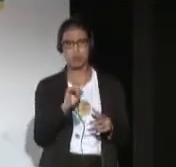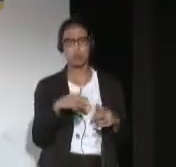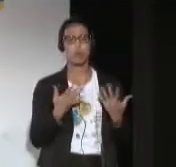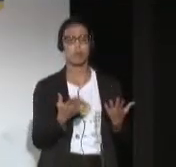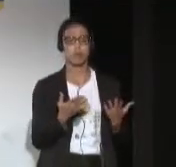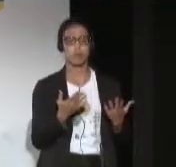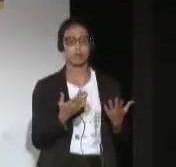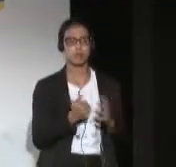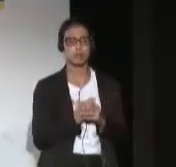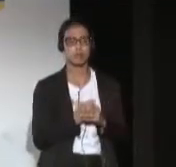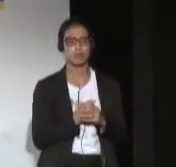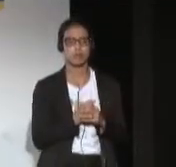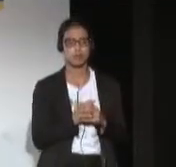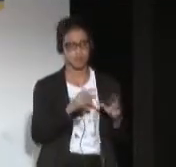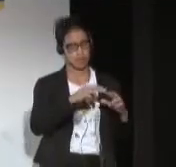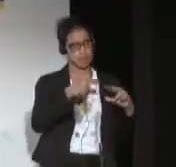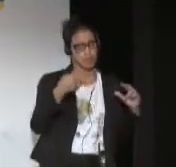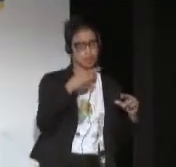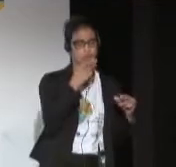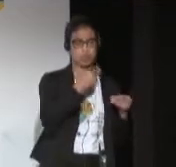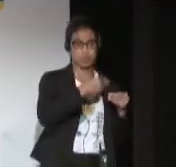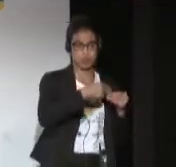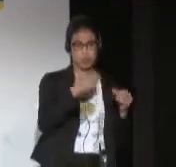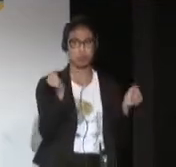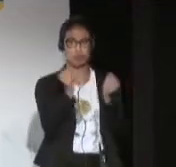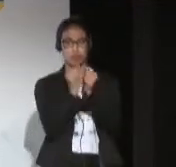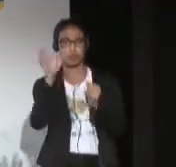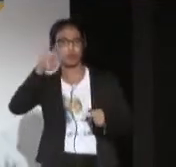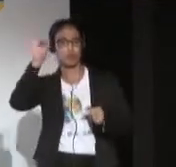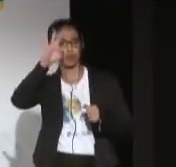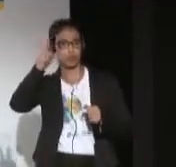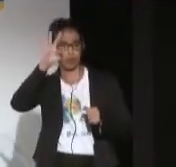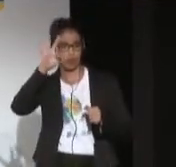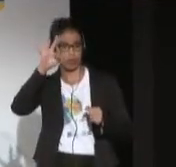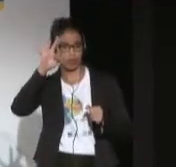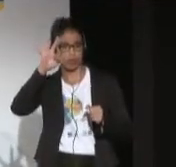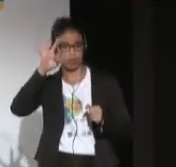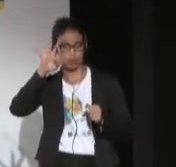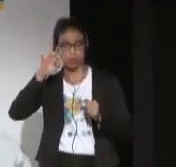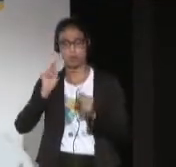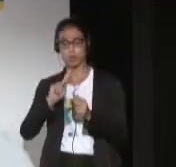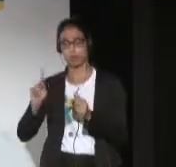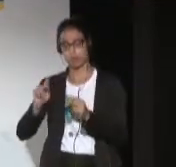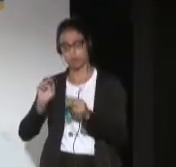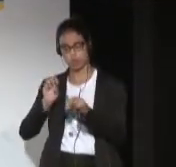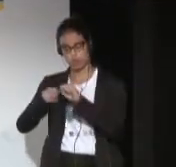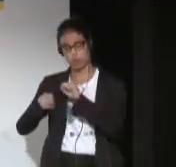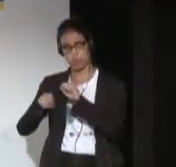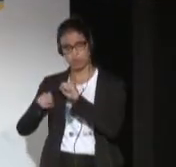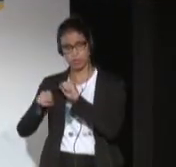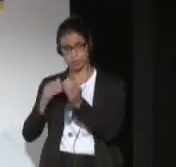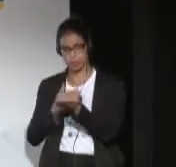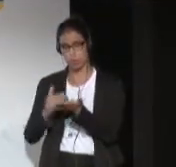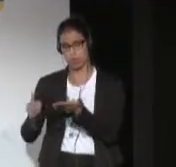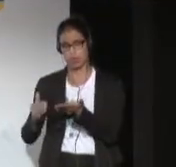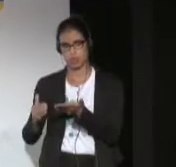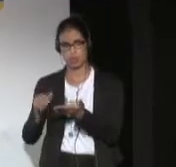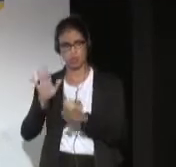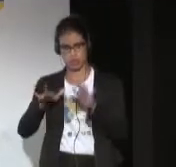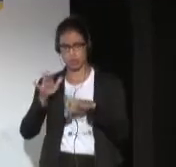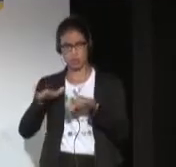que a gente estabelece enquanto redes municipais com as universidades, por exemplo, no tocante à formação inicial dos nossos professores. Muitas vezes nós temos um